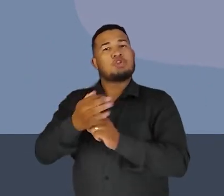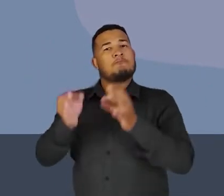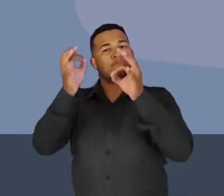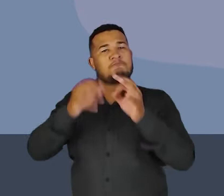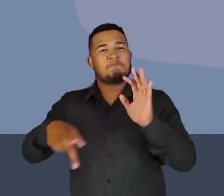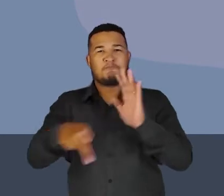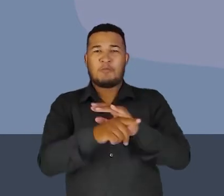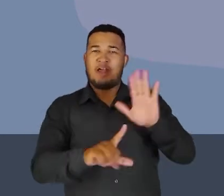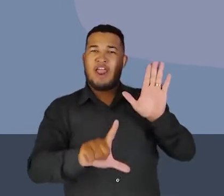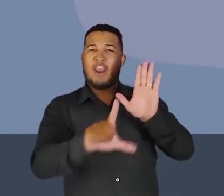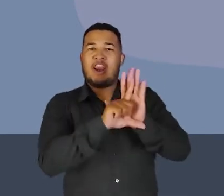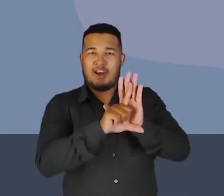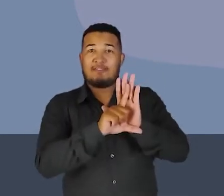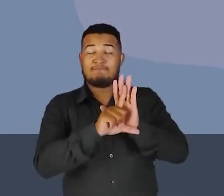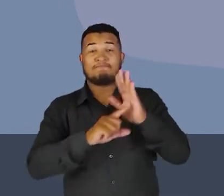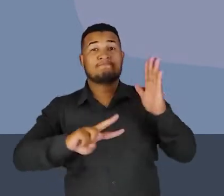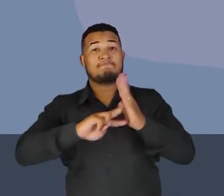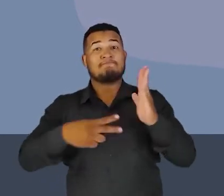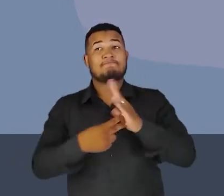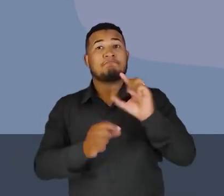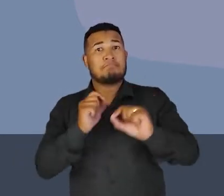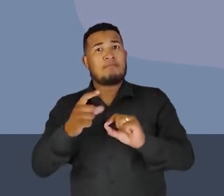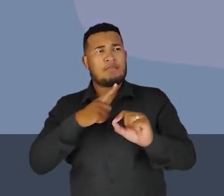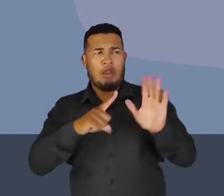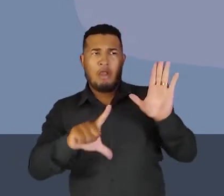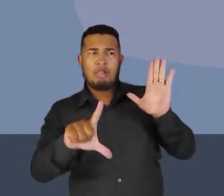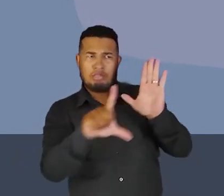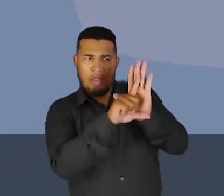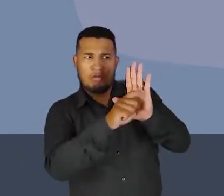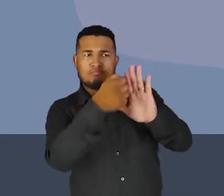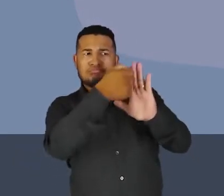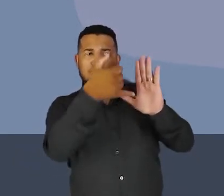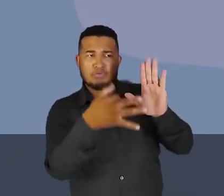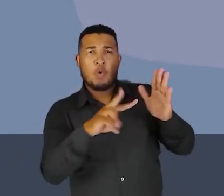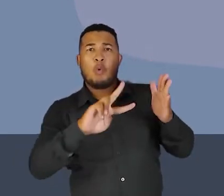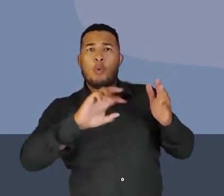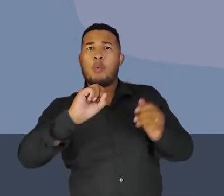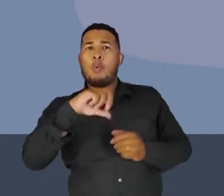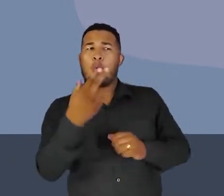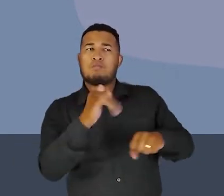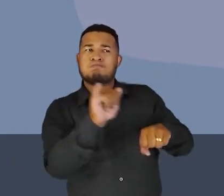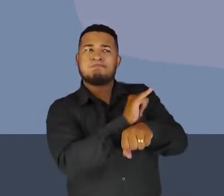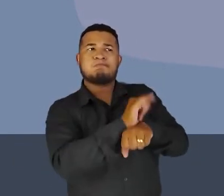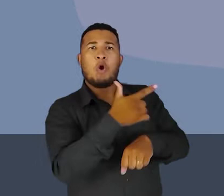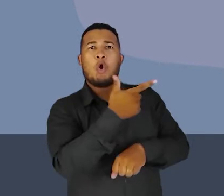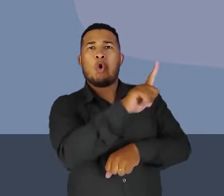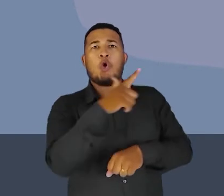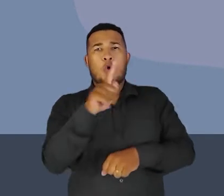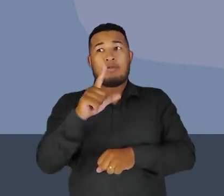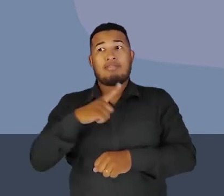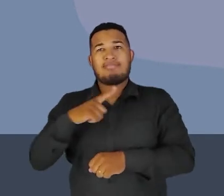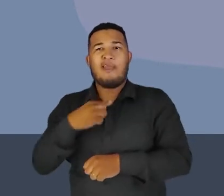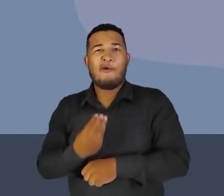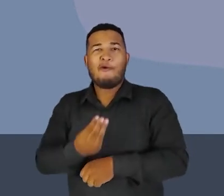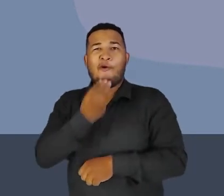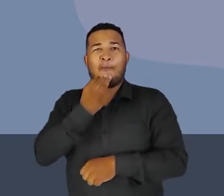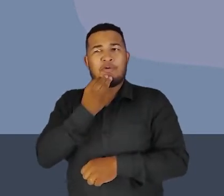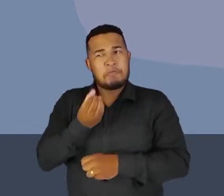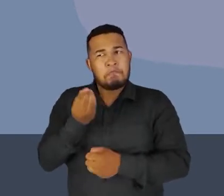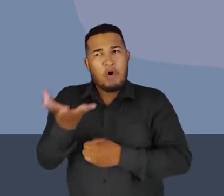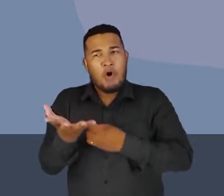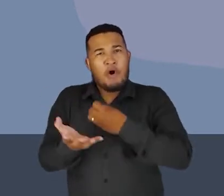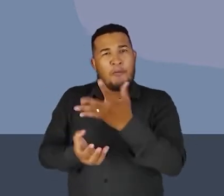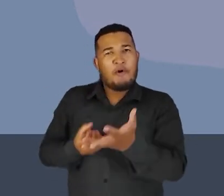lei, assegurando-se-lhe por lei ou por outros meios todas as oportunidades